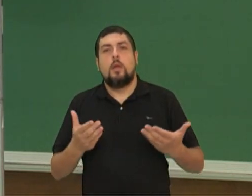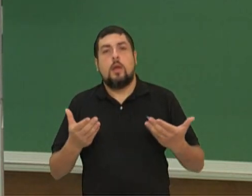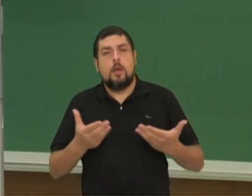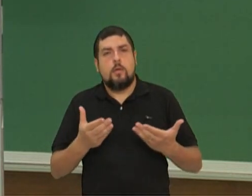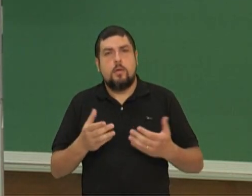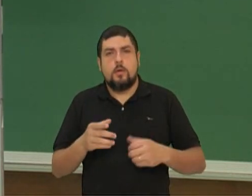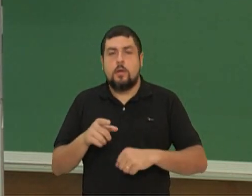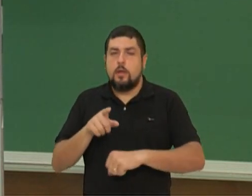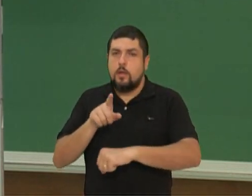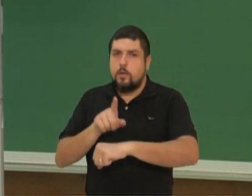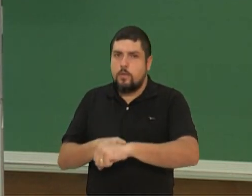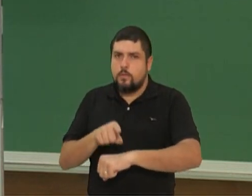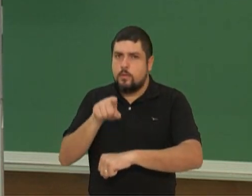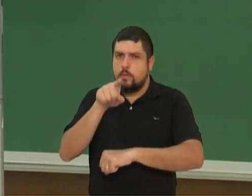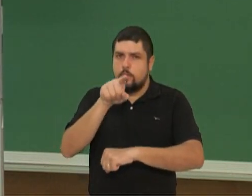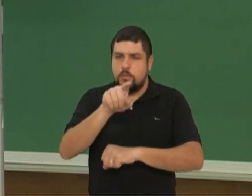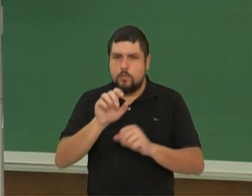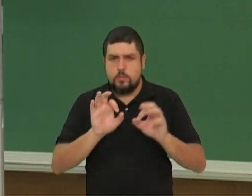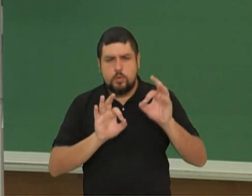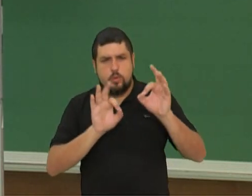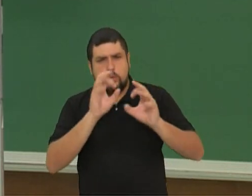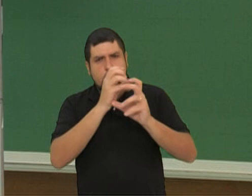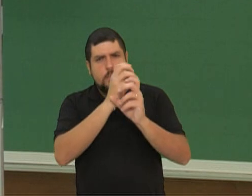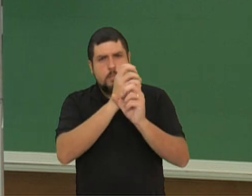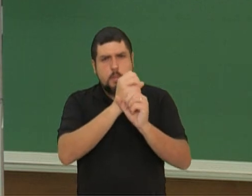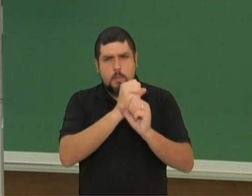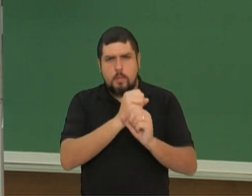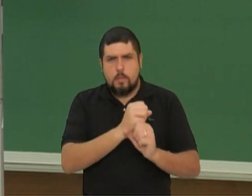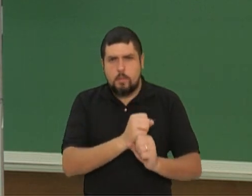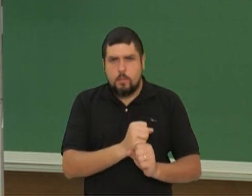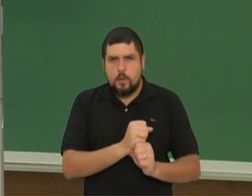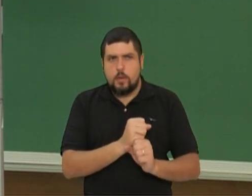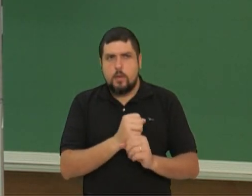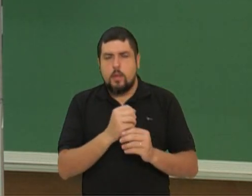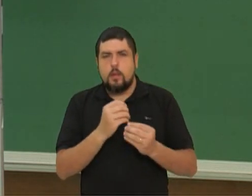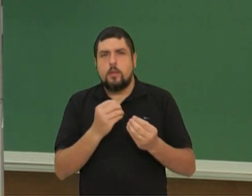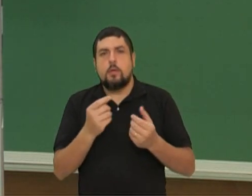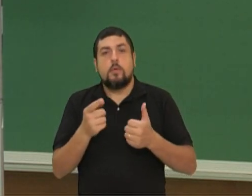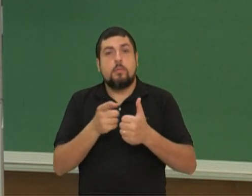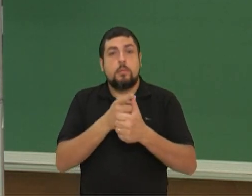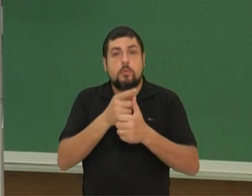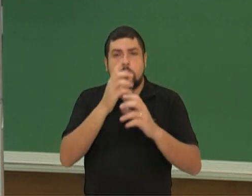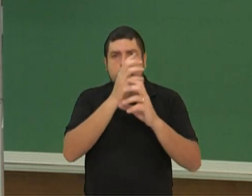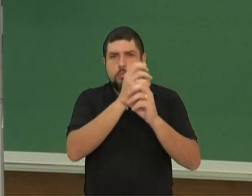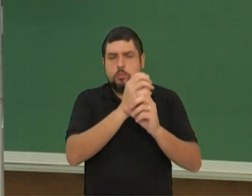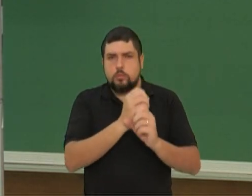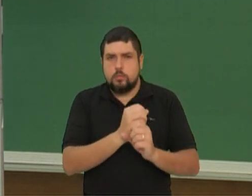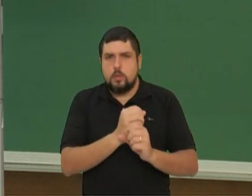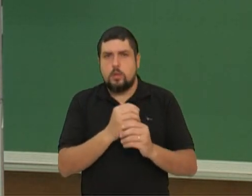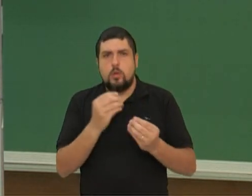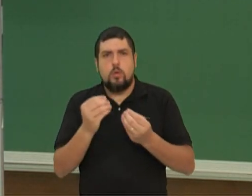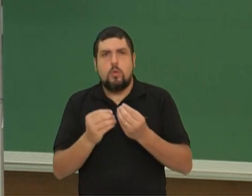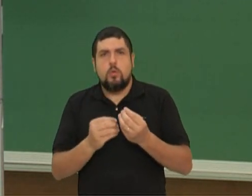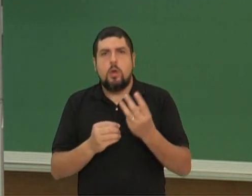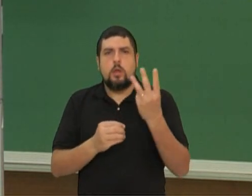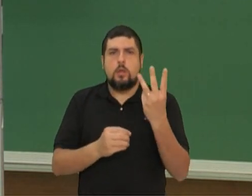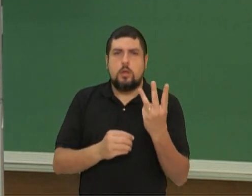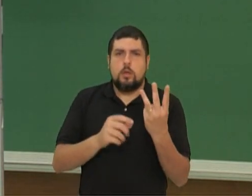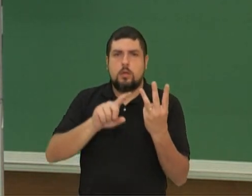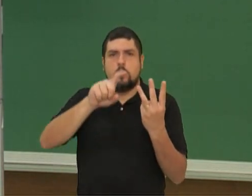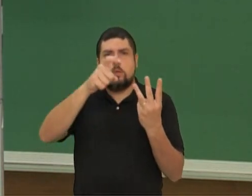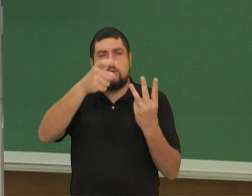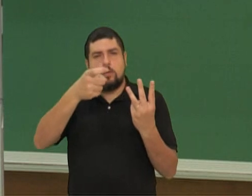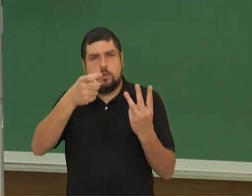com você agora, uns minutinhos, para você fazer o esboço gráfico da função 3 elevado a